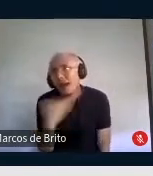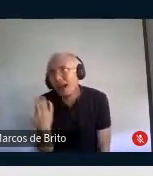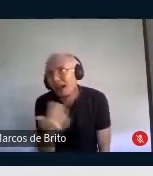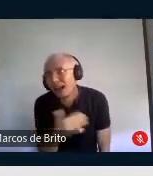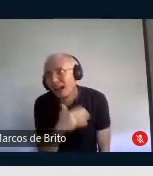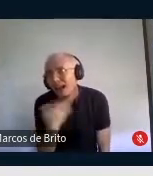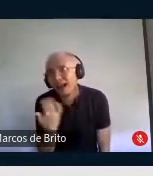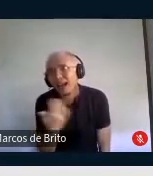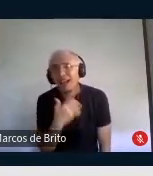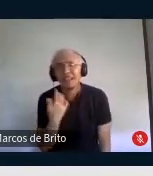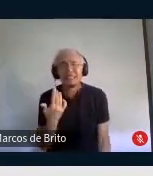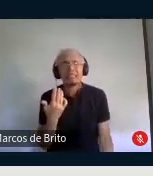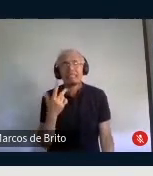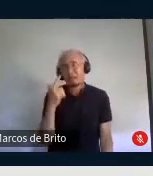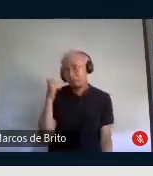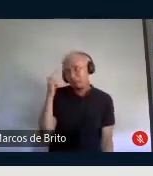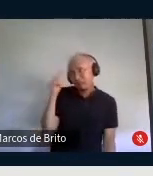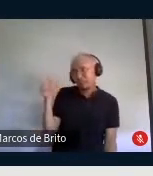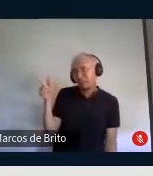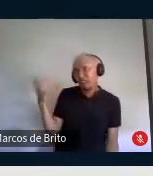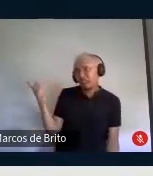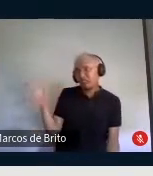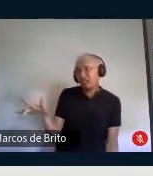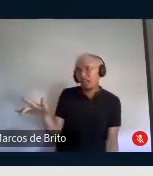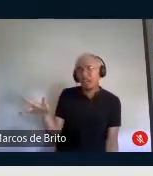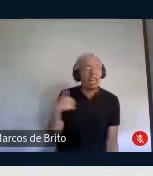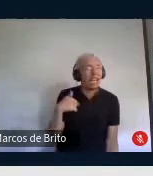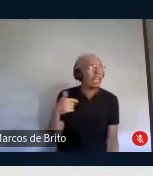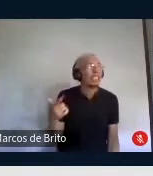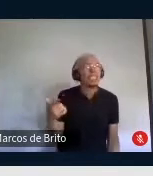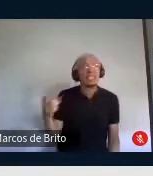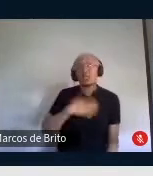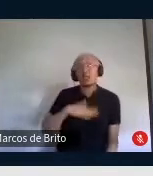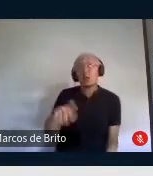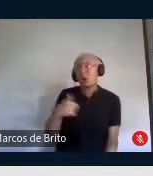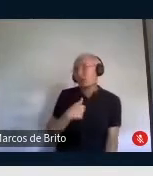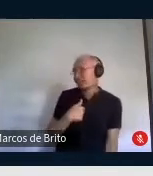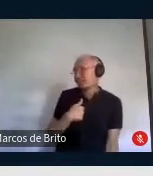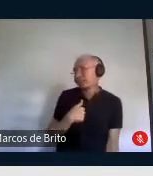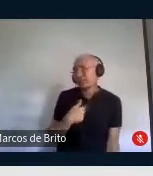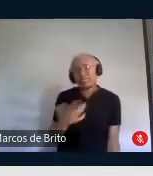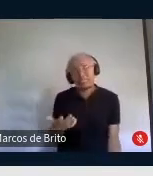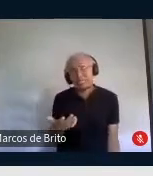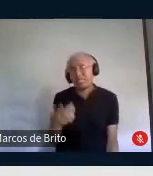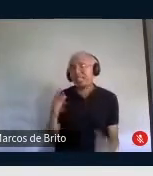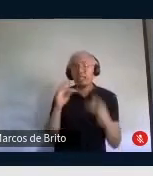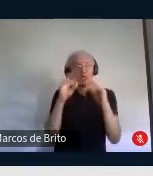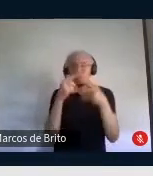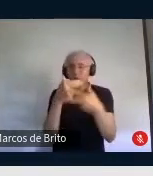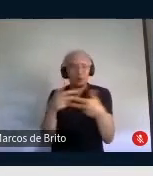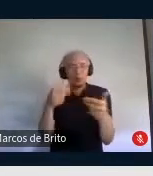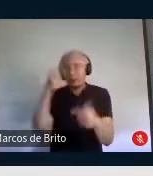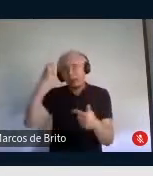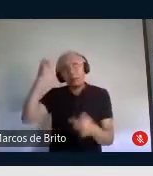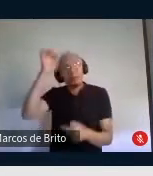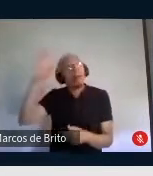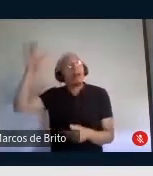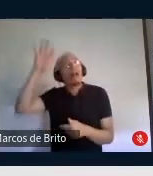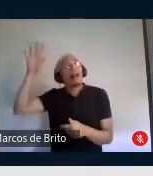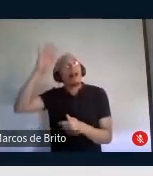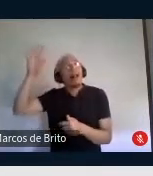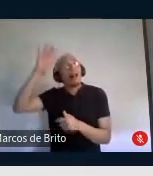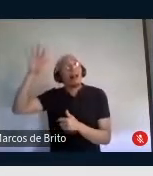Eu achei que ela não me queria como orientanda, que ela não gostava de mim, e tudo que vocês imaginarem passou pela minha cabeça. E